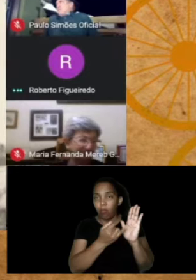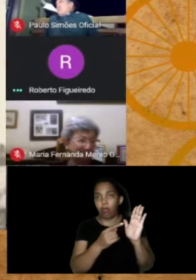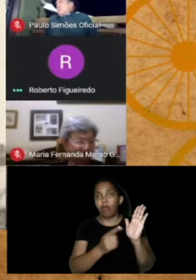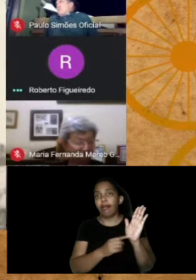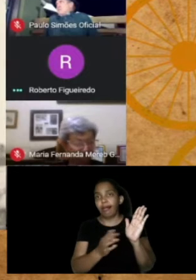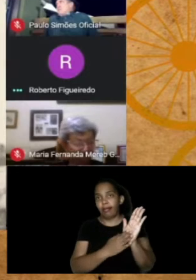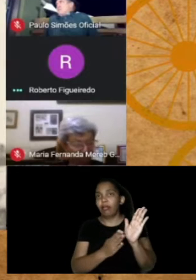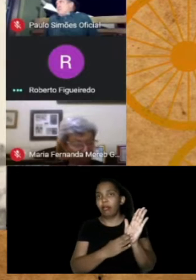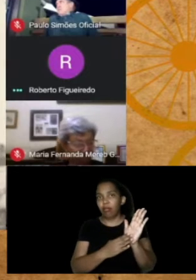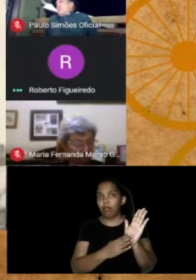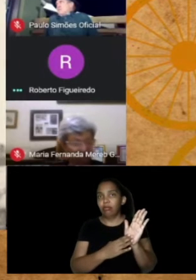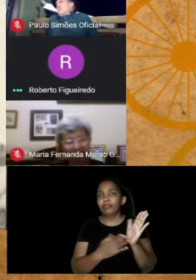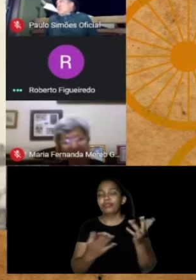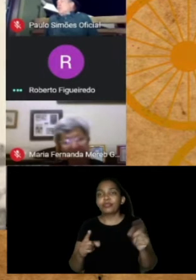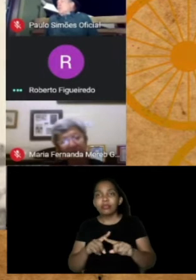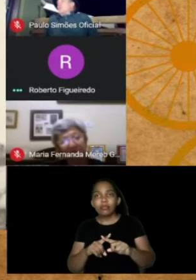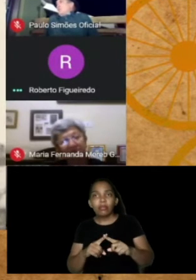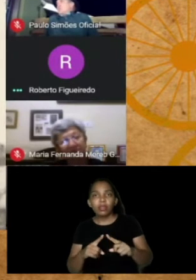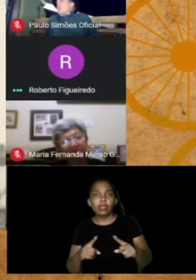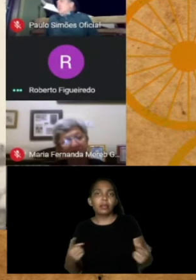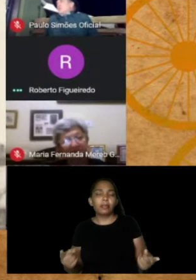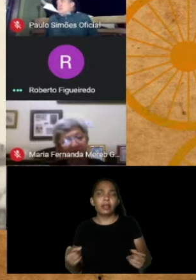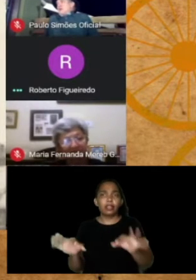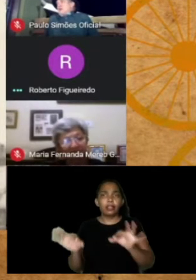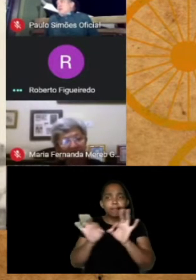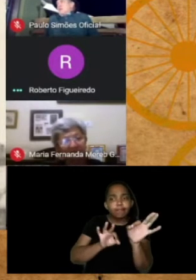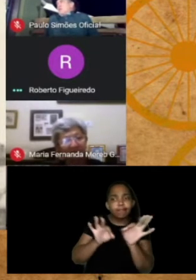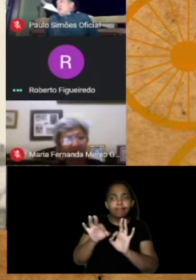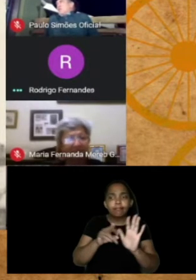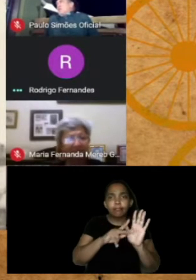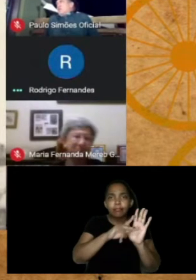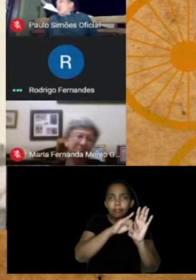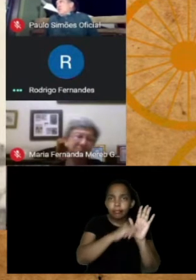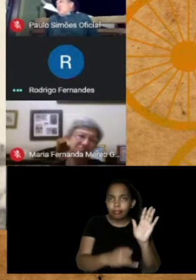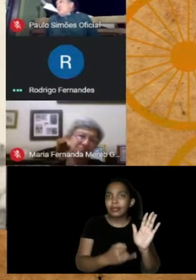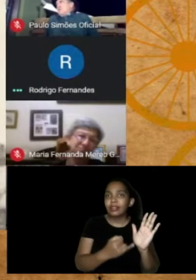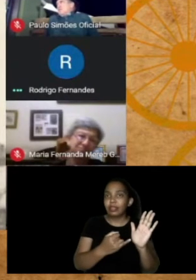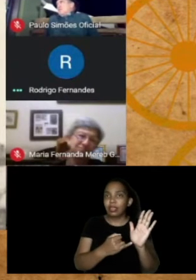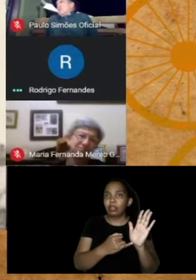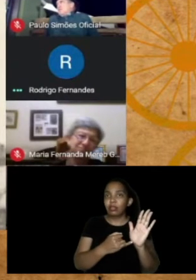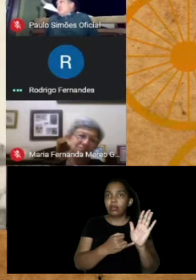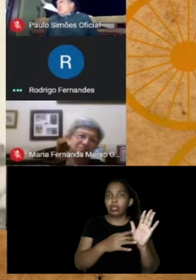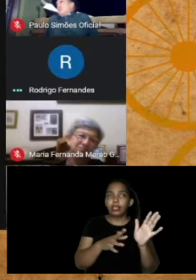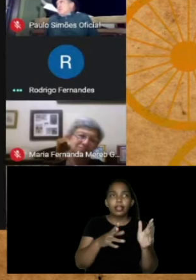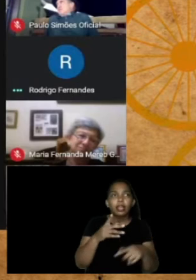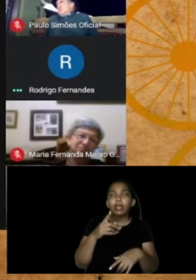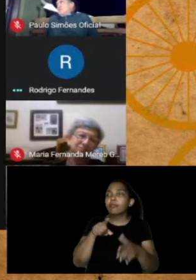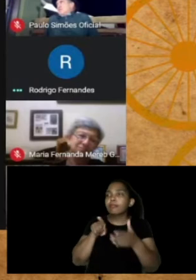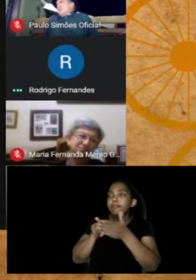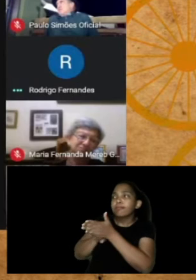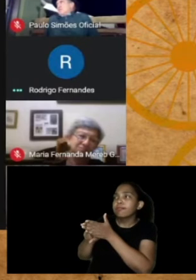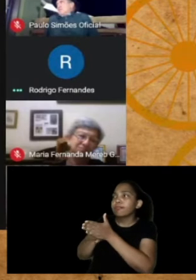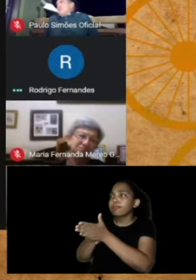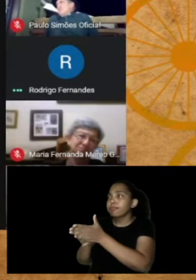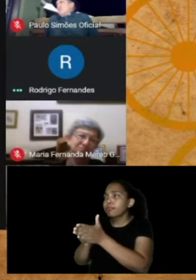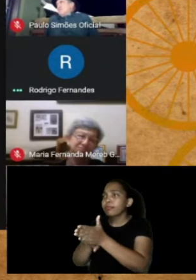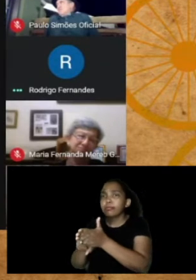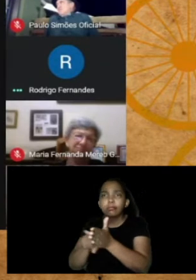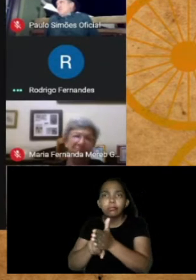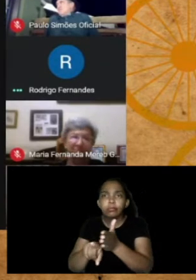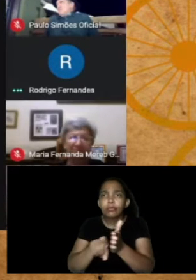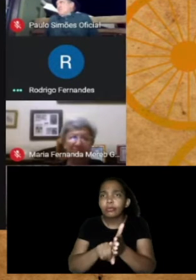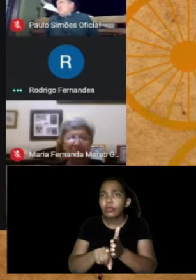de Cultura do Estado, e nós fizemos um projeto que era sair fazendo uma pesquisa em cima de bens que pudessem